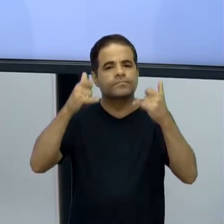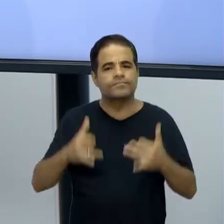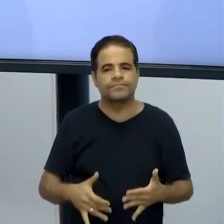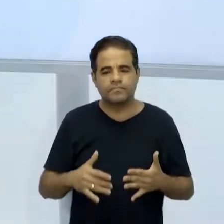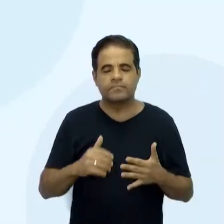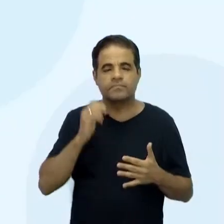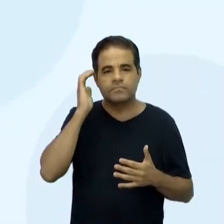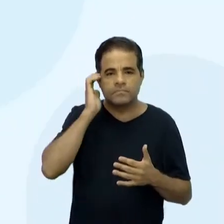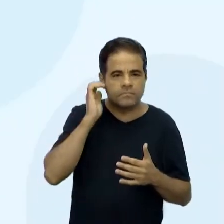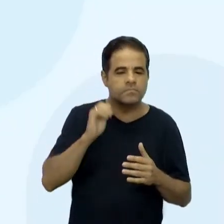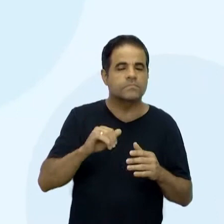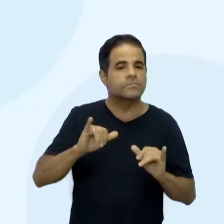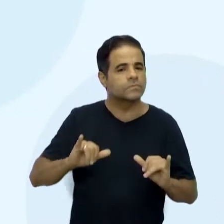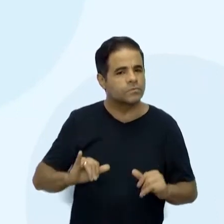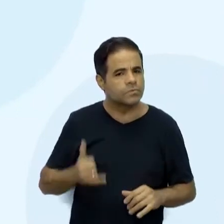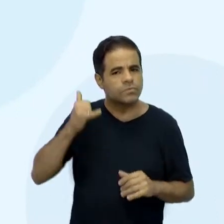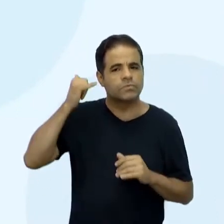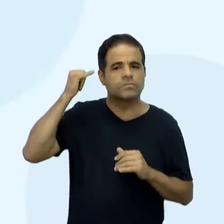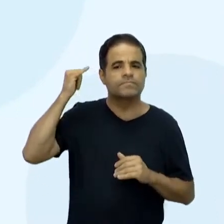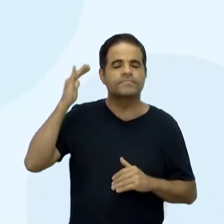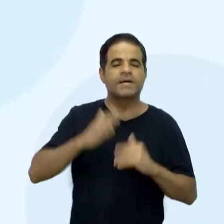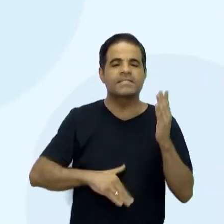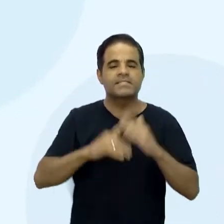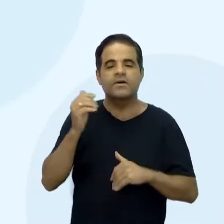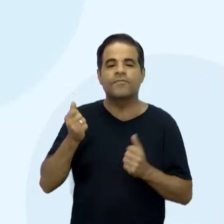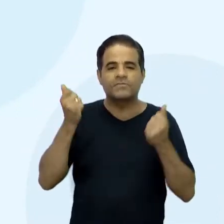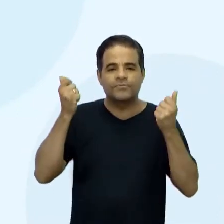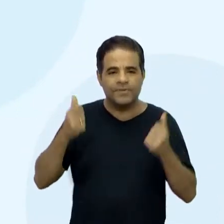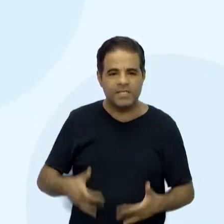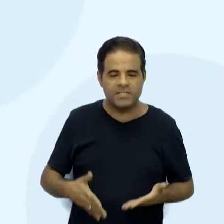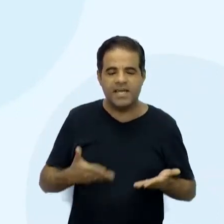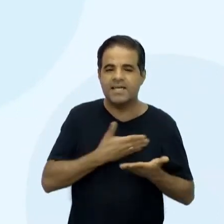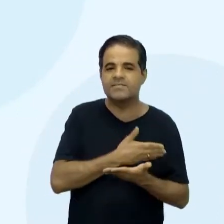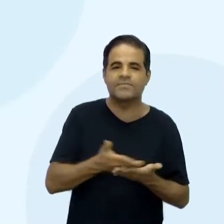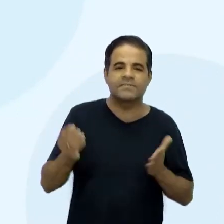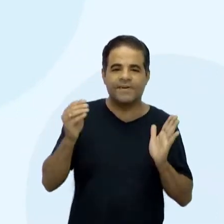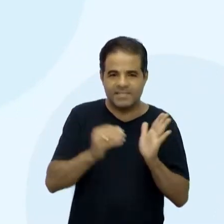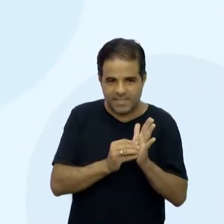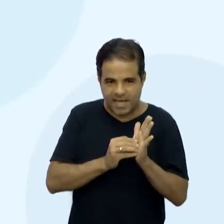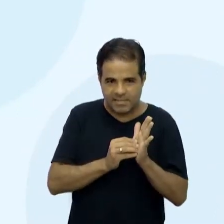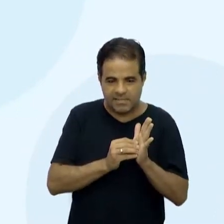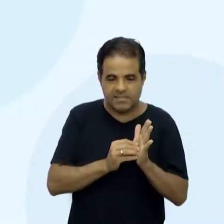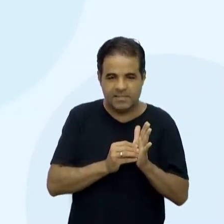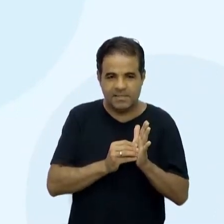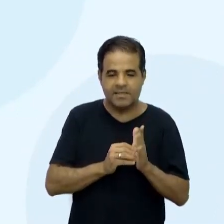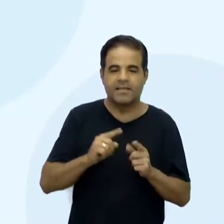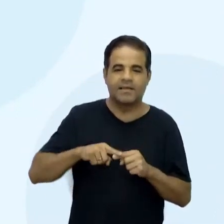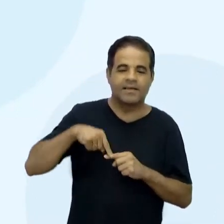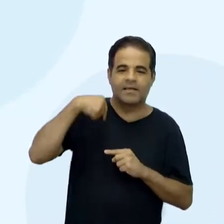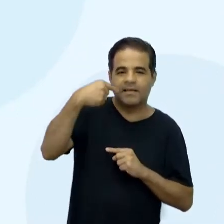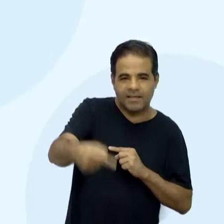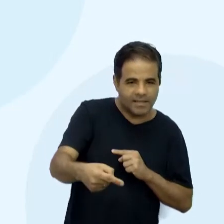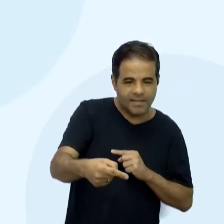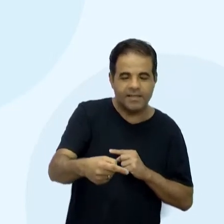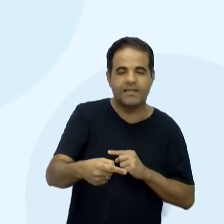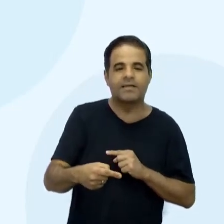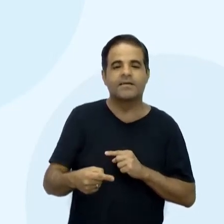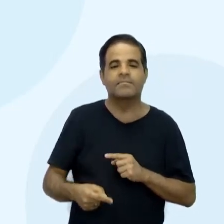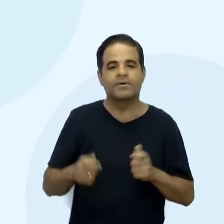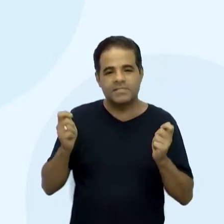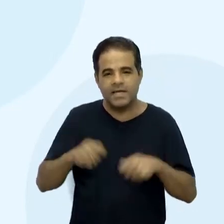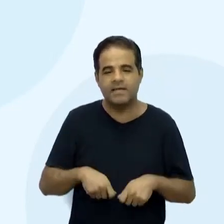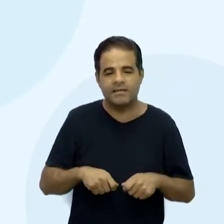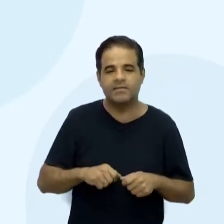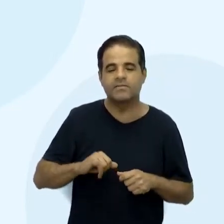em juros simples e juros composto. Juros simples e